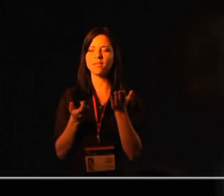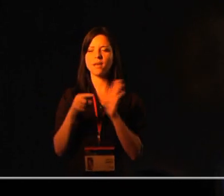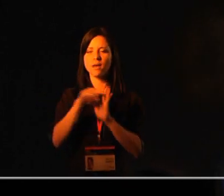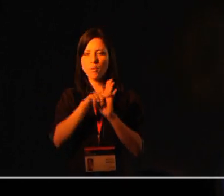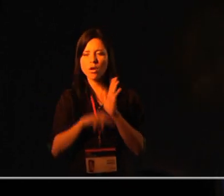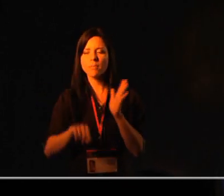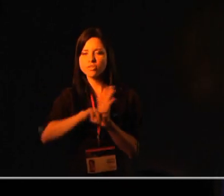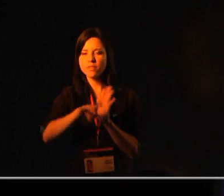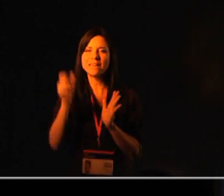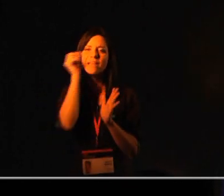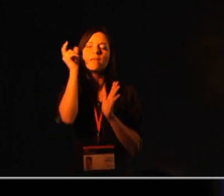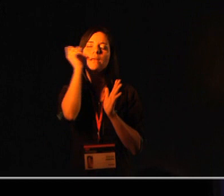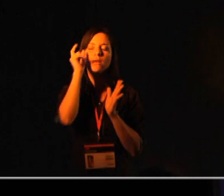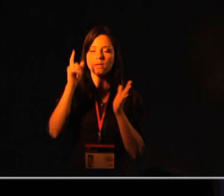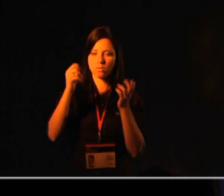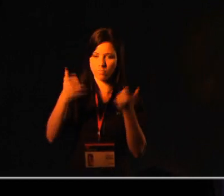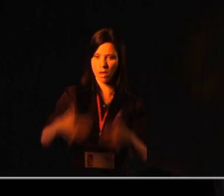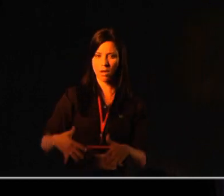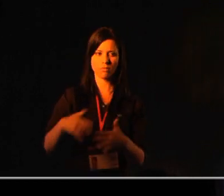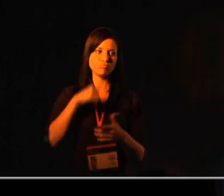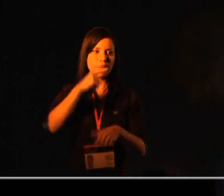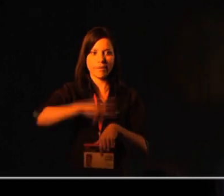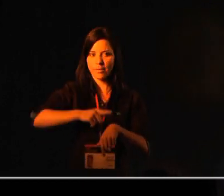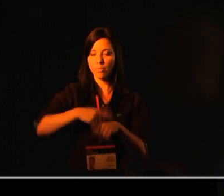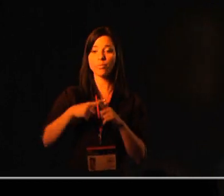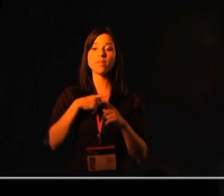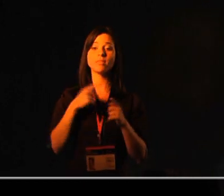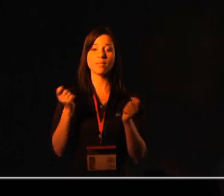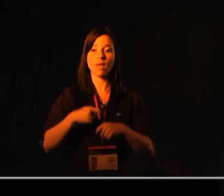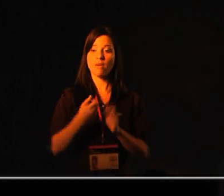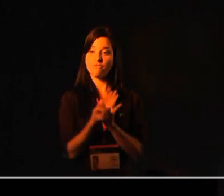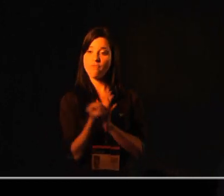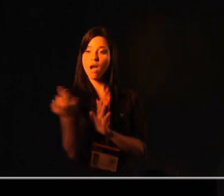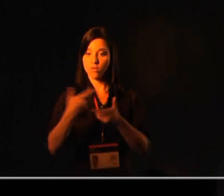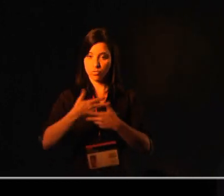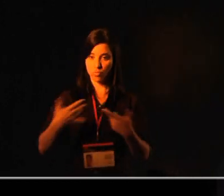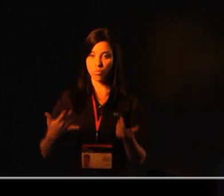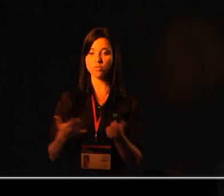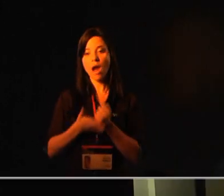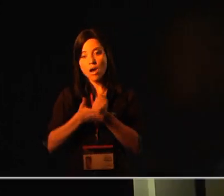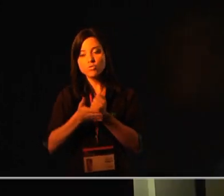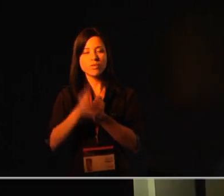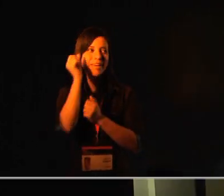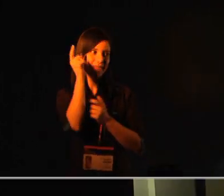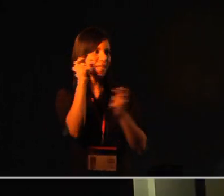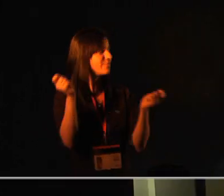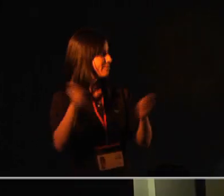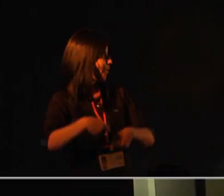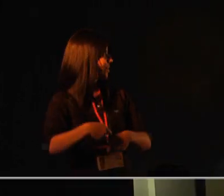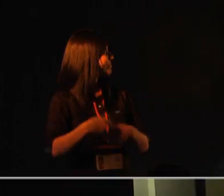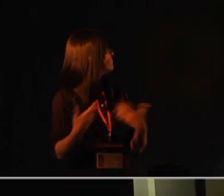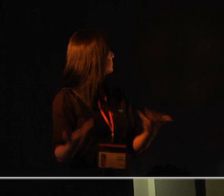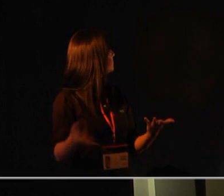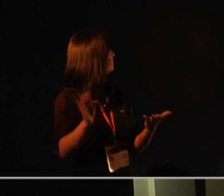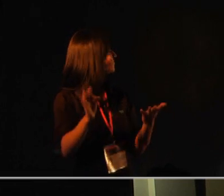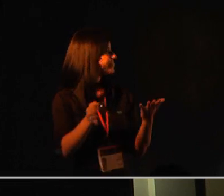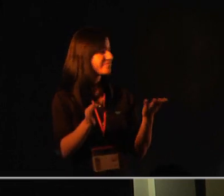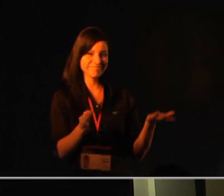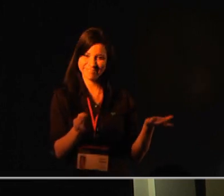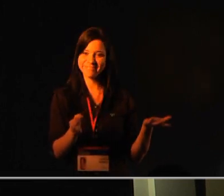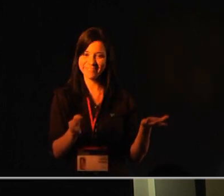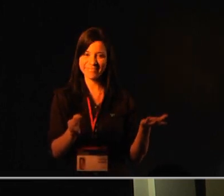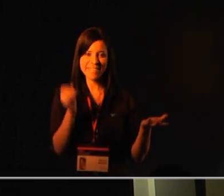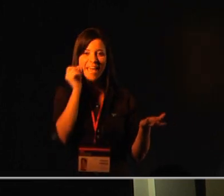desenvolver a criatividade, que não daria tempo, porque tem várias coisas que ajudam a criatividade. Né? Mas a ideia é